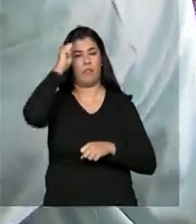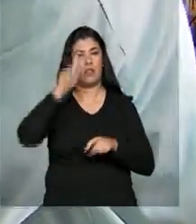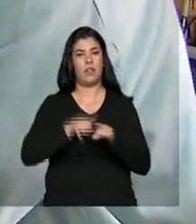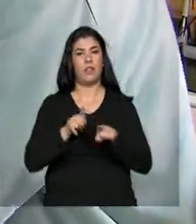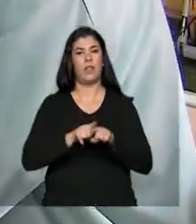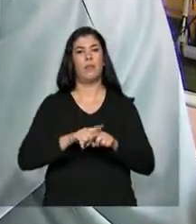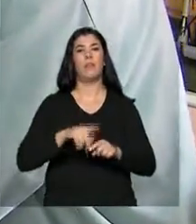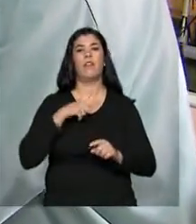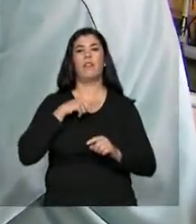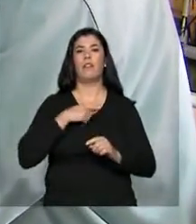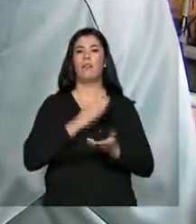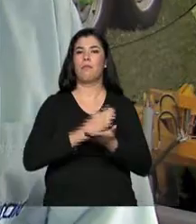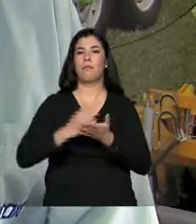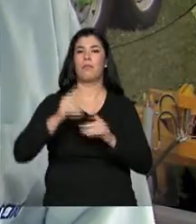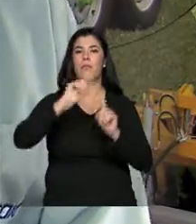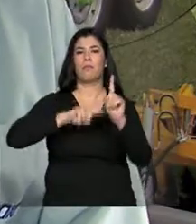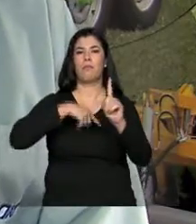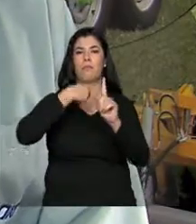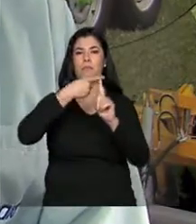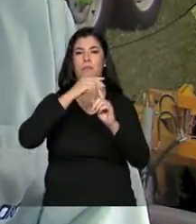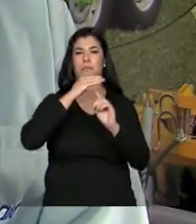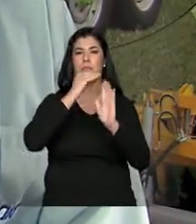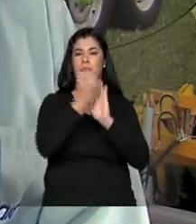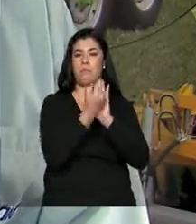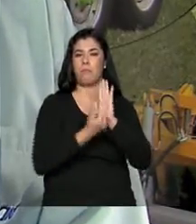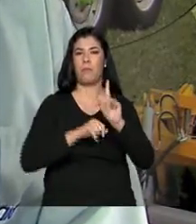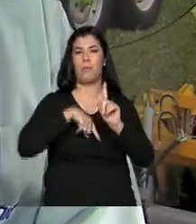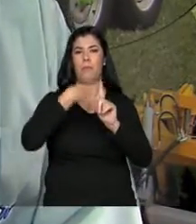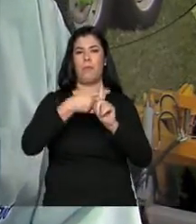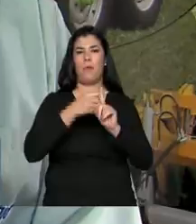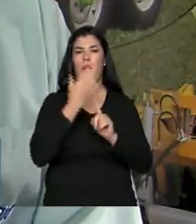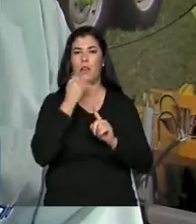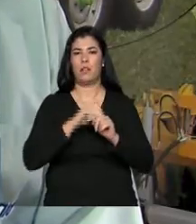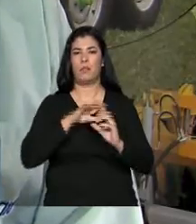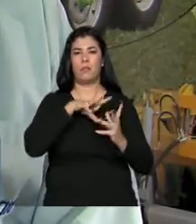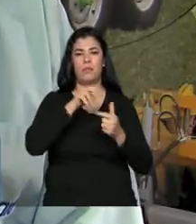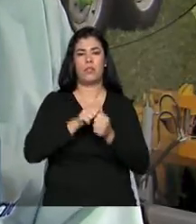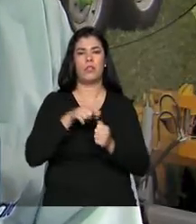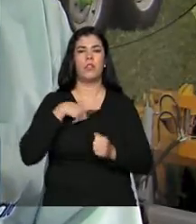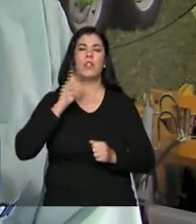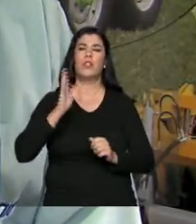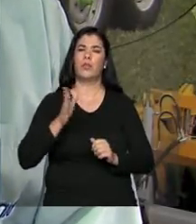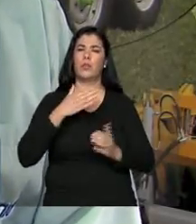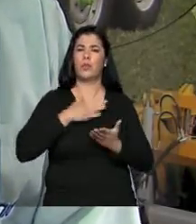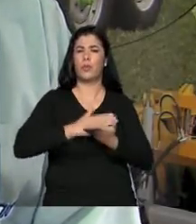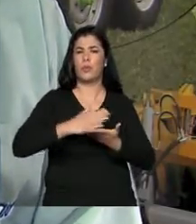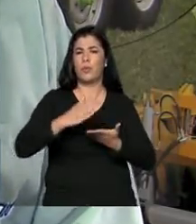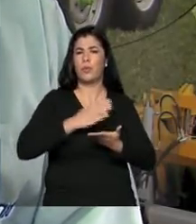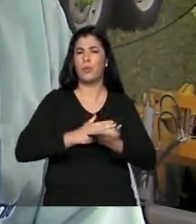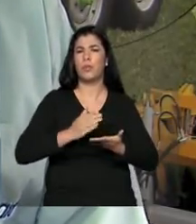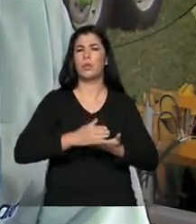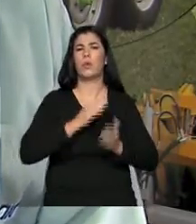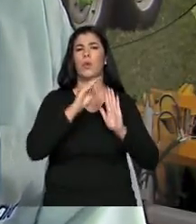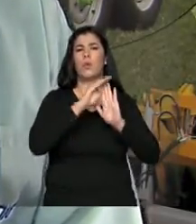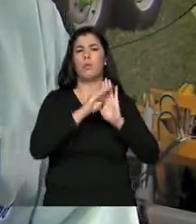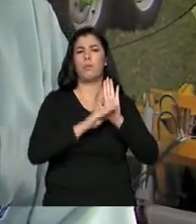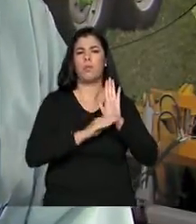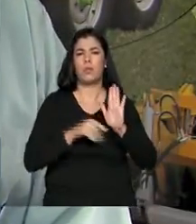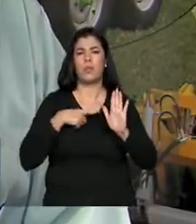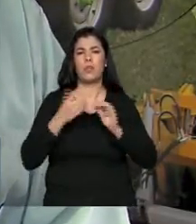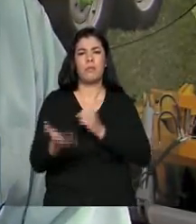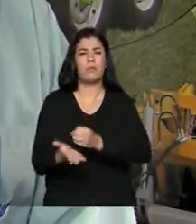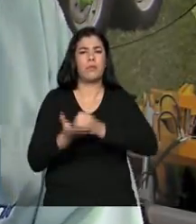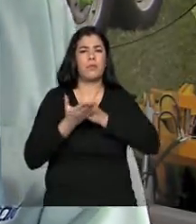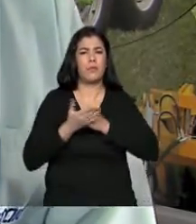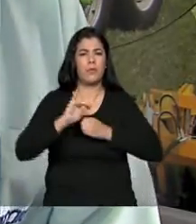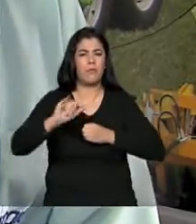Mais Alimentos Internacional. Estamos desde o início nesse programa, que ele tem uma enorme vantagem para nós